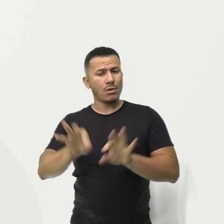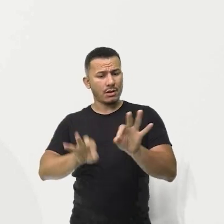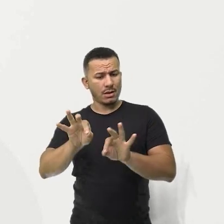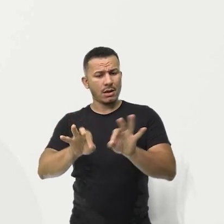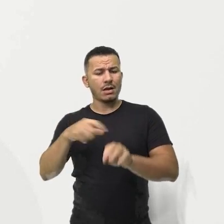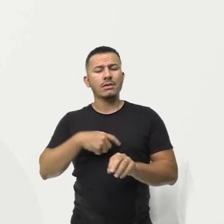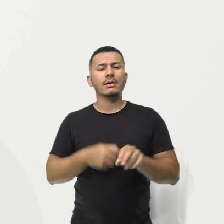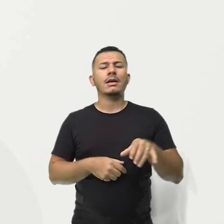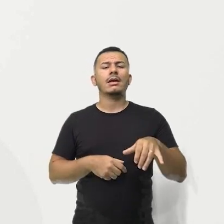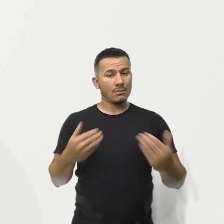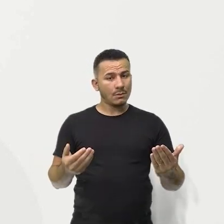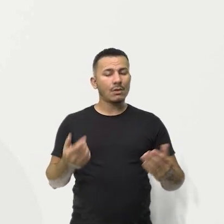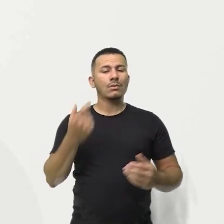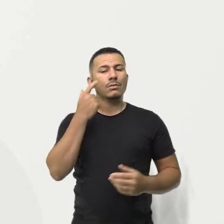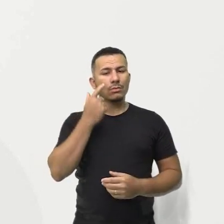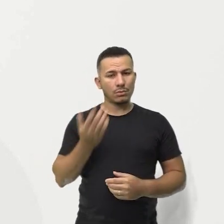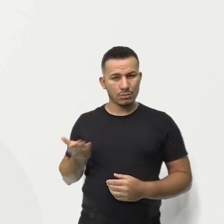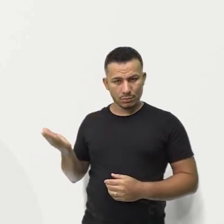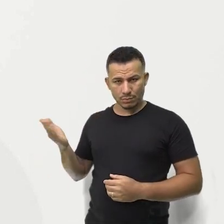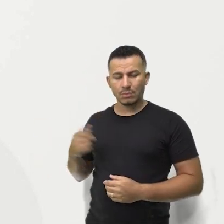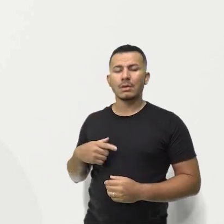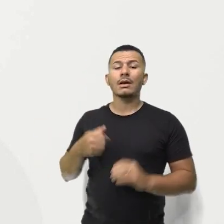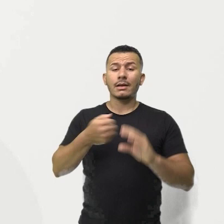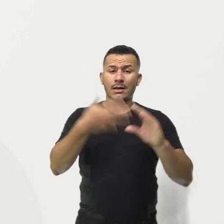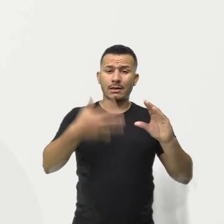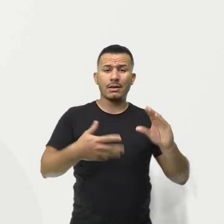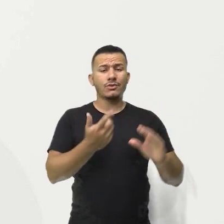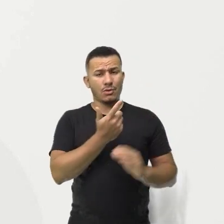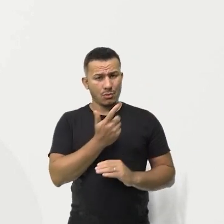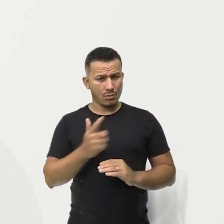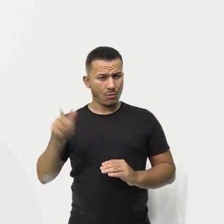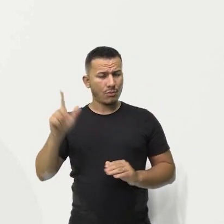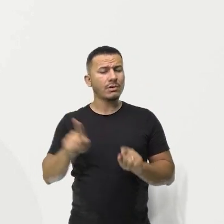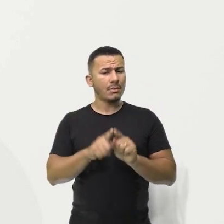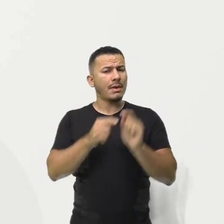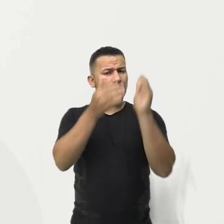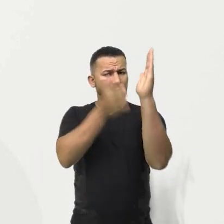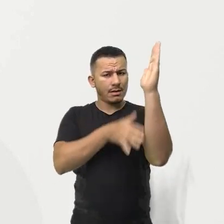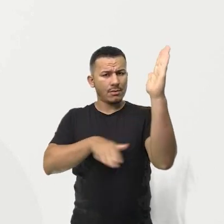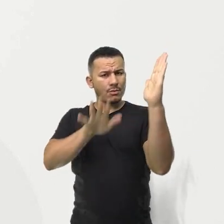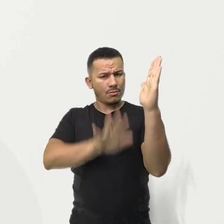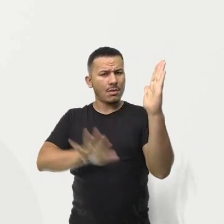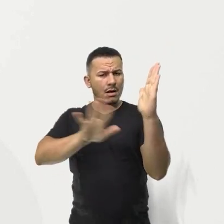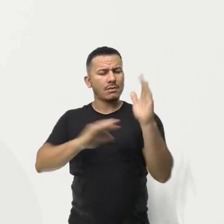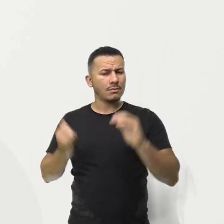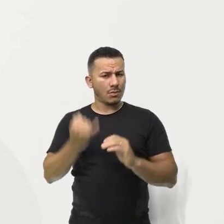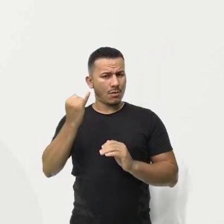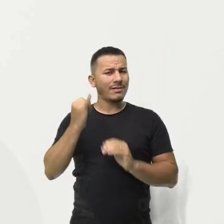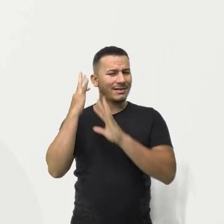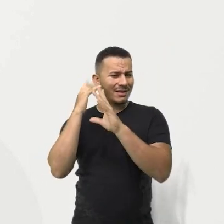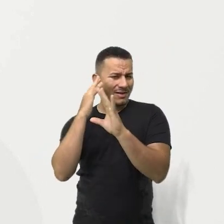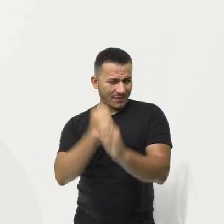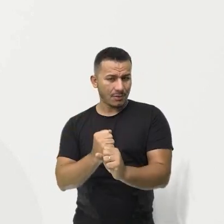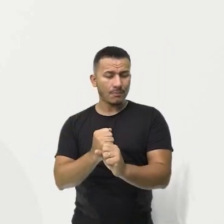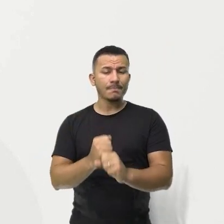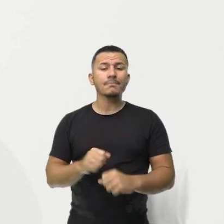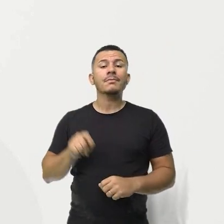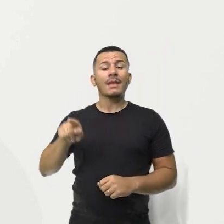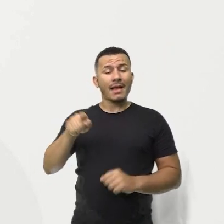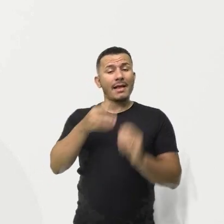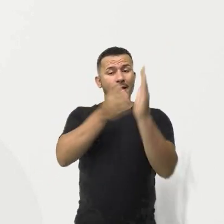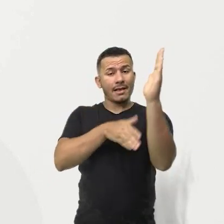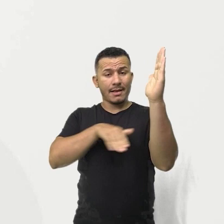e y. Outra característica importante do plano cartesiano, que nós estamos revisando aqui no início da nossa aula, é que ele